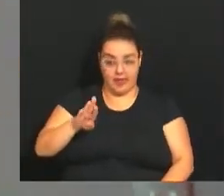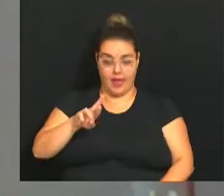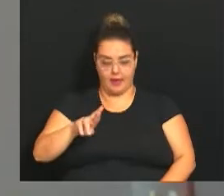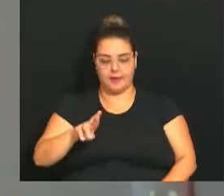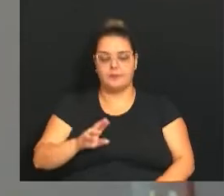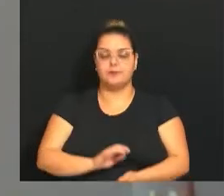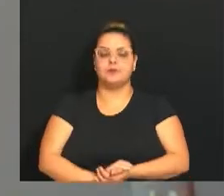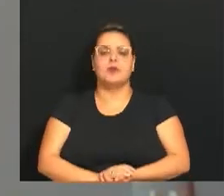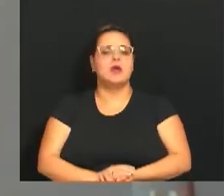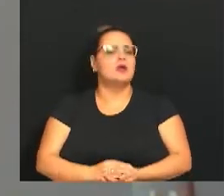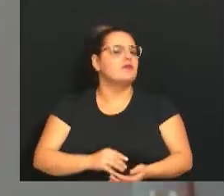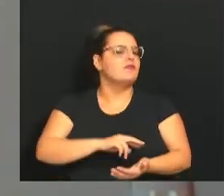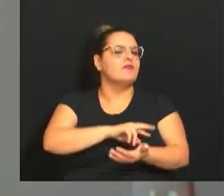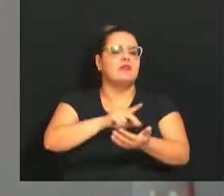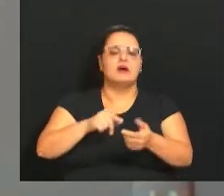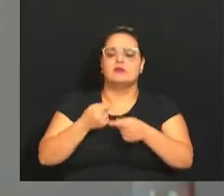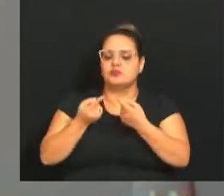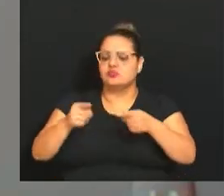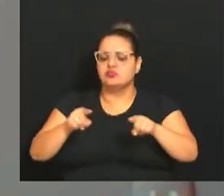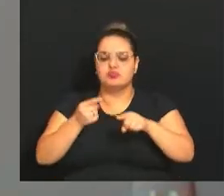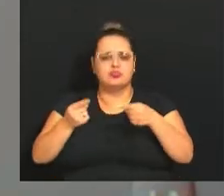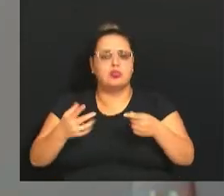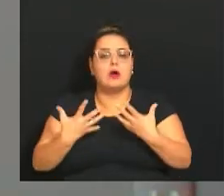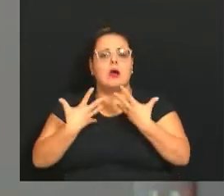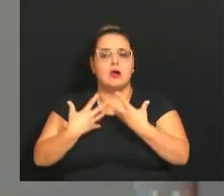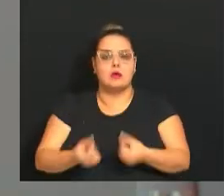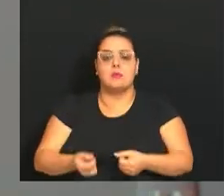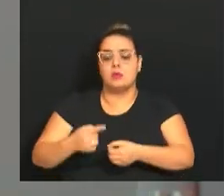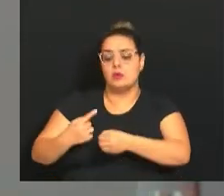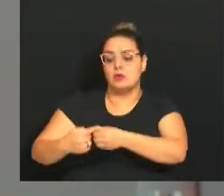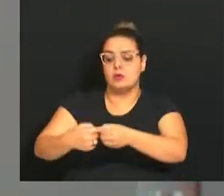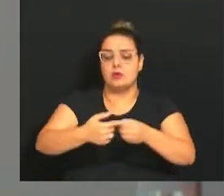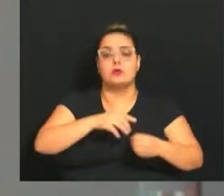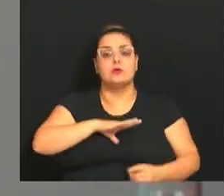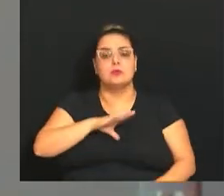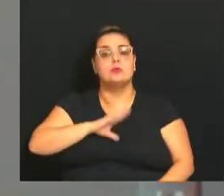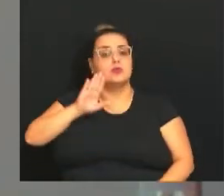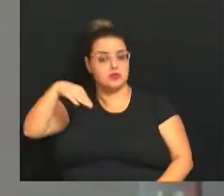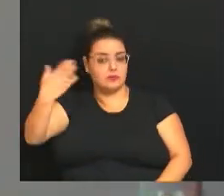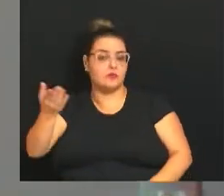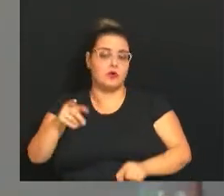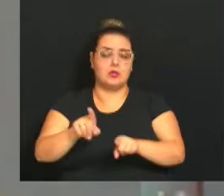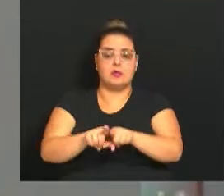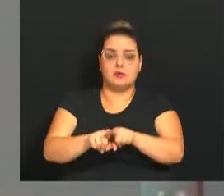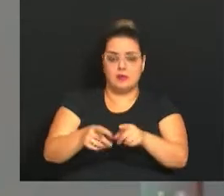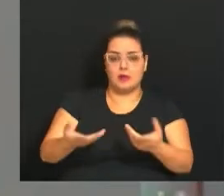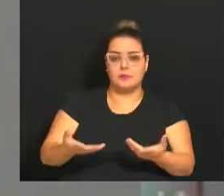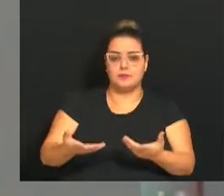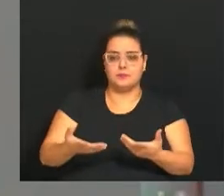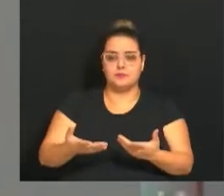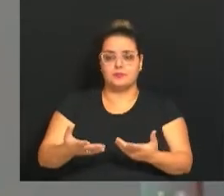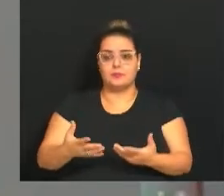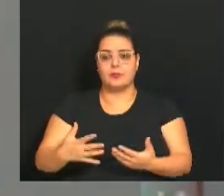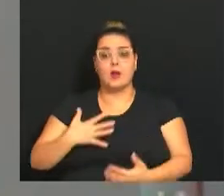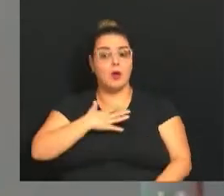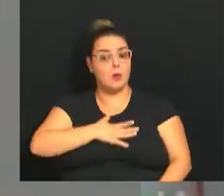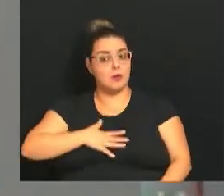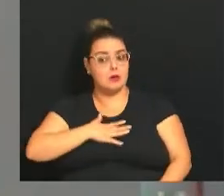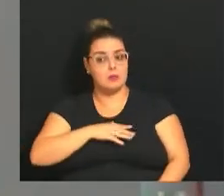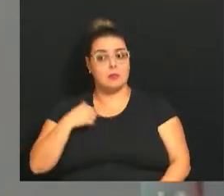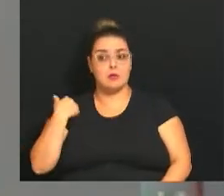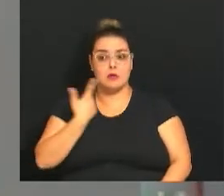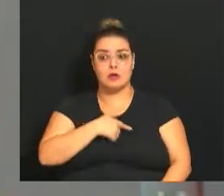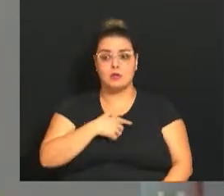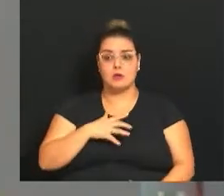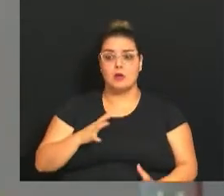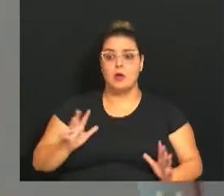musicais de pessoas aqui de Campinas, da região e de fora também. E é um prazer para a gente poder juntar públicos